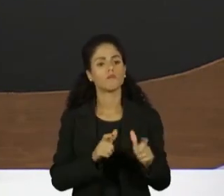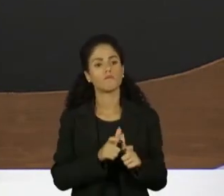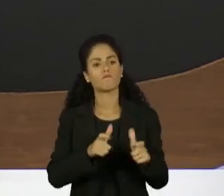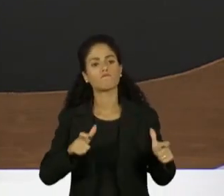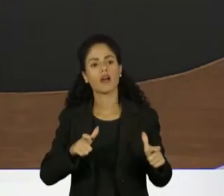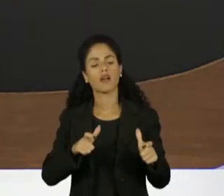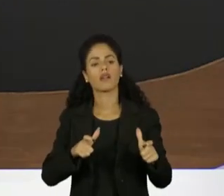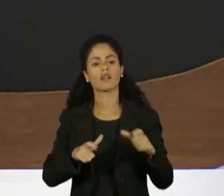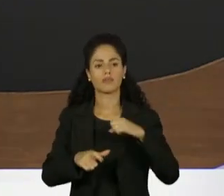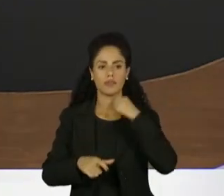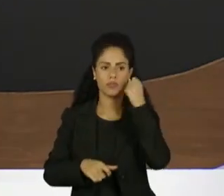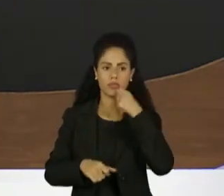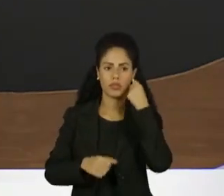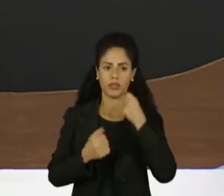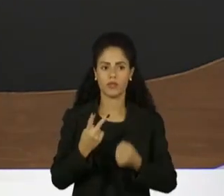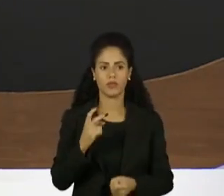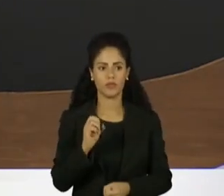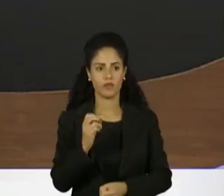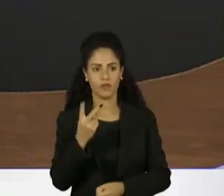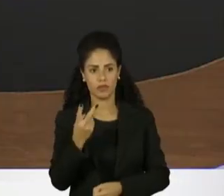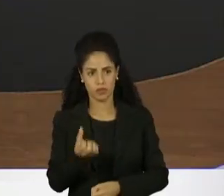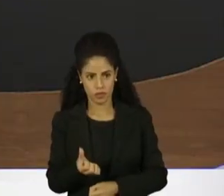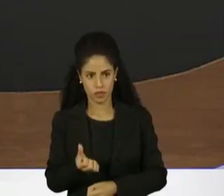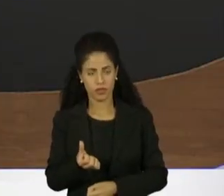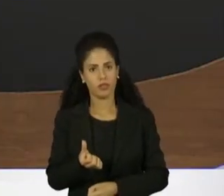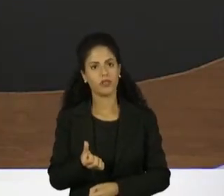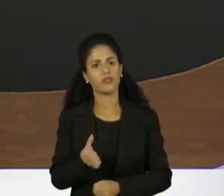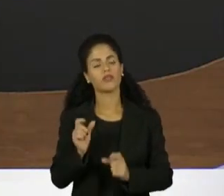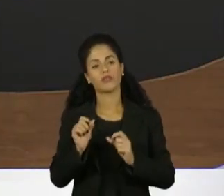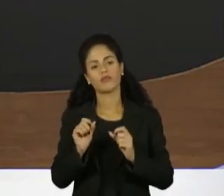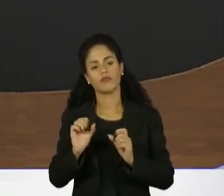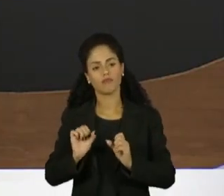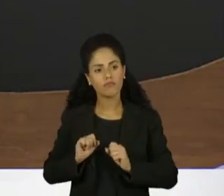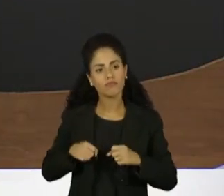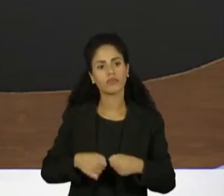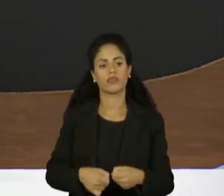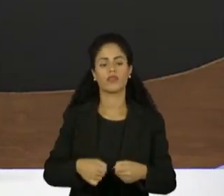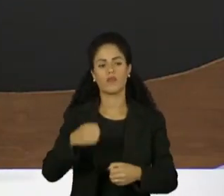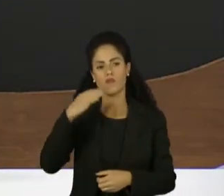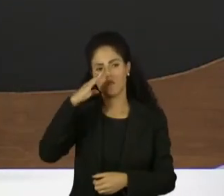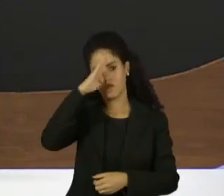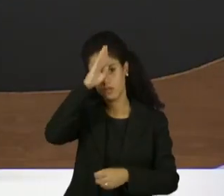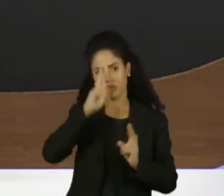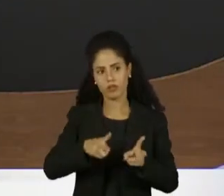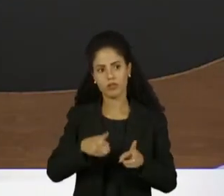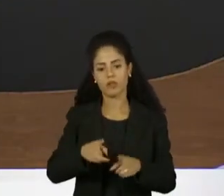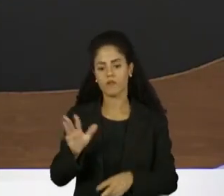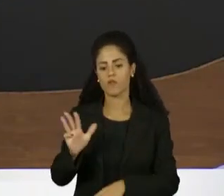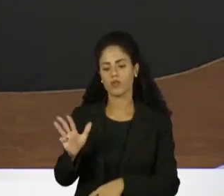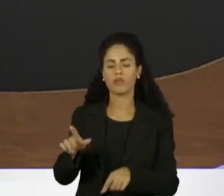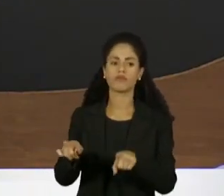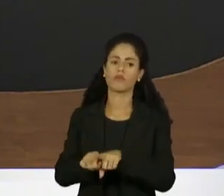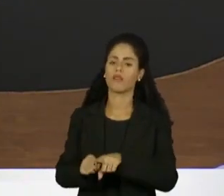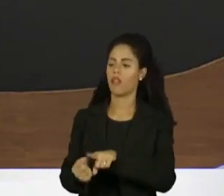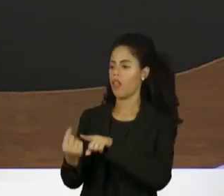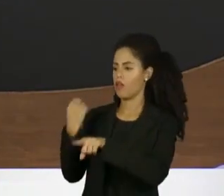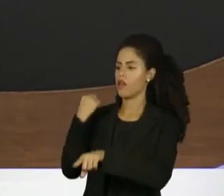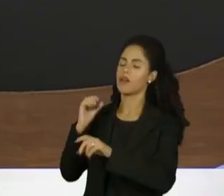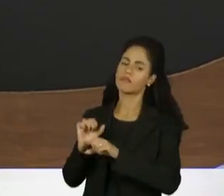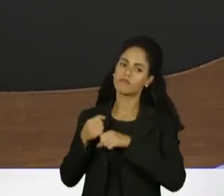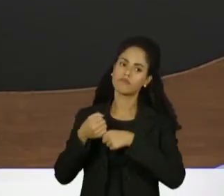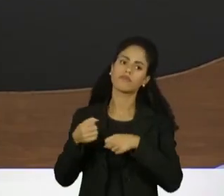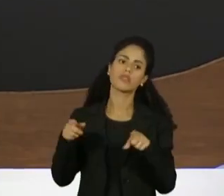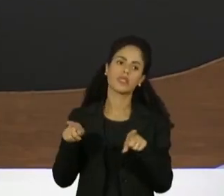no Senado em 2026. Isso também sempre foi uma defesa que o Bolsonaro fez e que o Lula fazia lá atrás, quando ele enfrentou